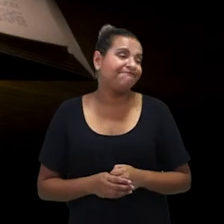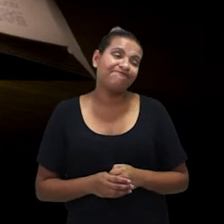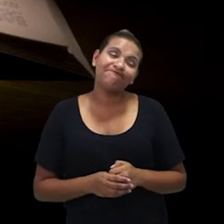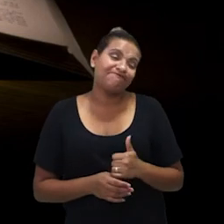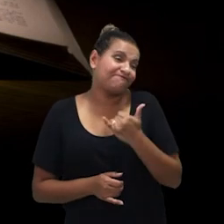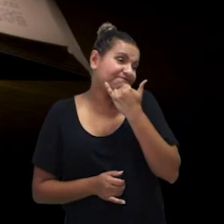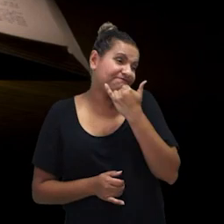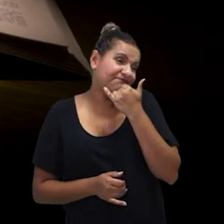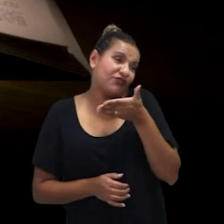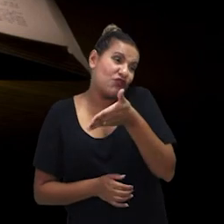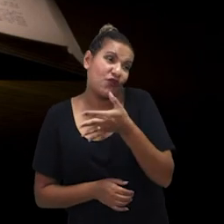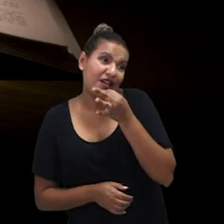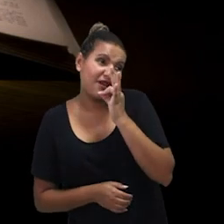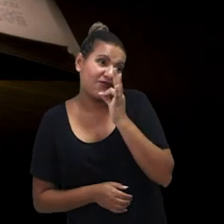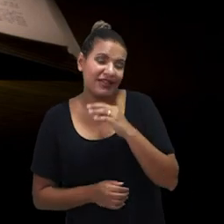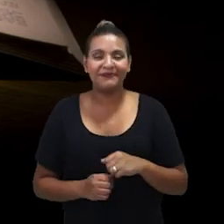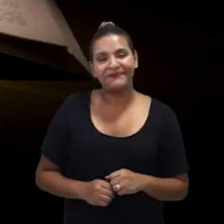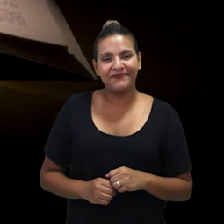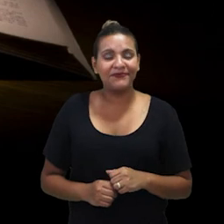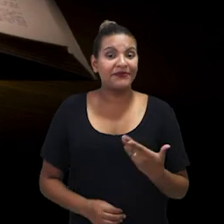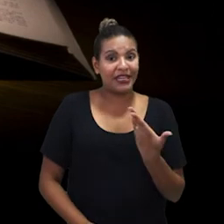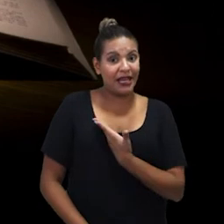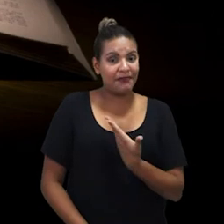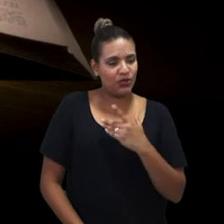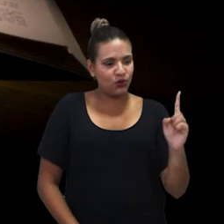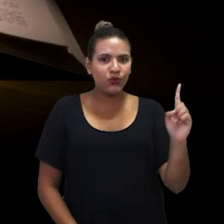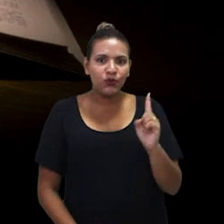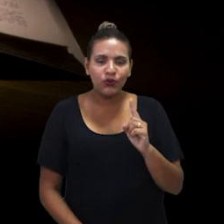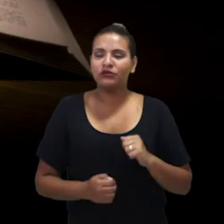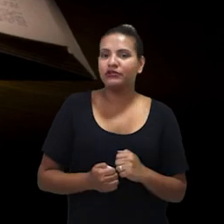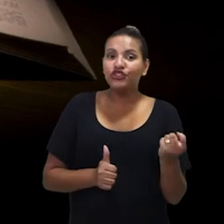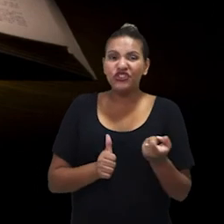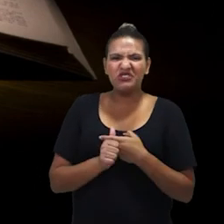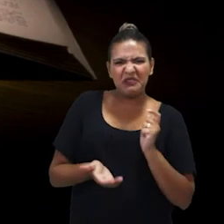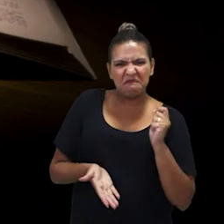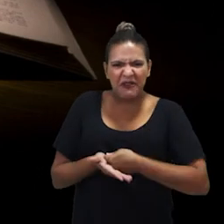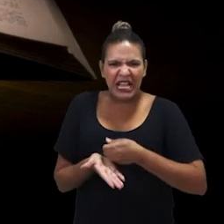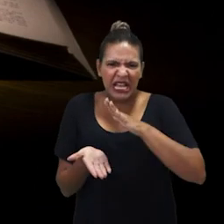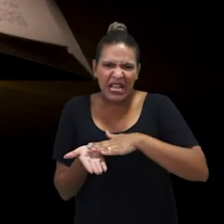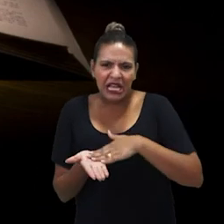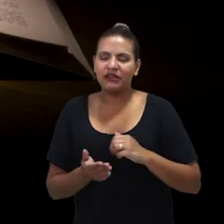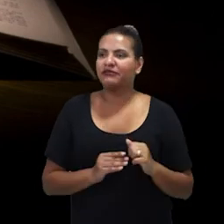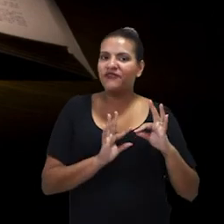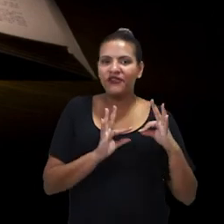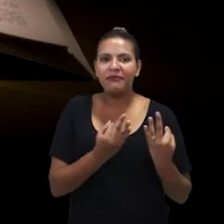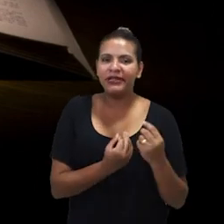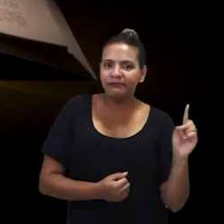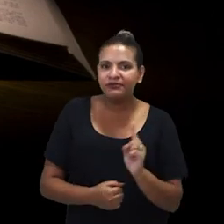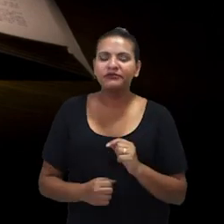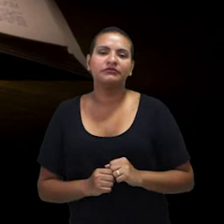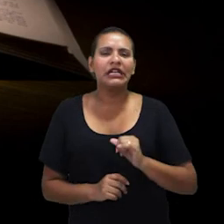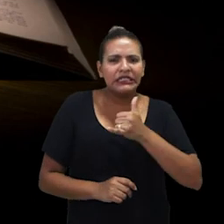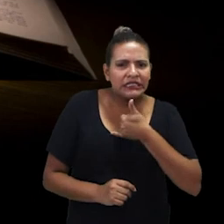sem endereço. Quando vier o amigo e quando vier o credor e quando vier o parente e quando vier a tristeza e quando a